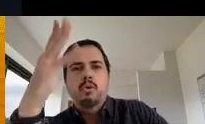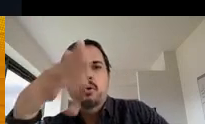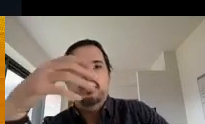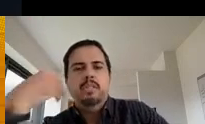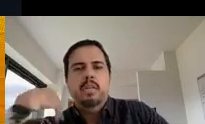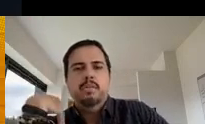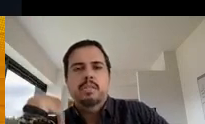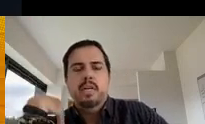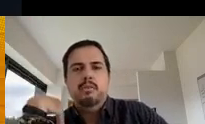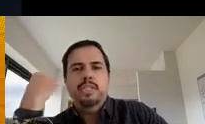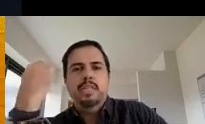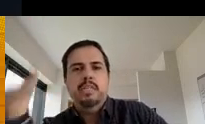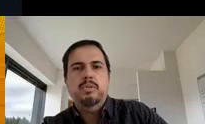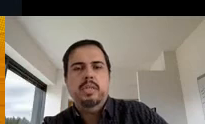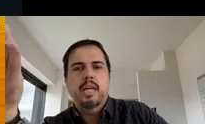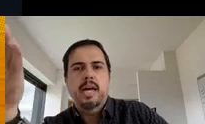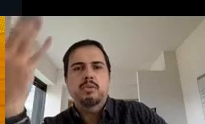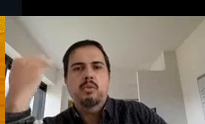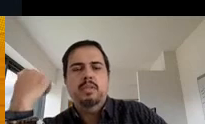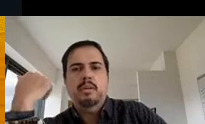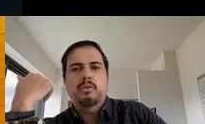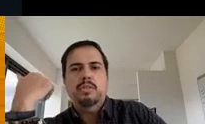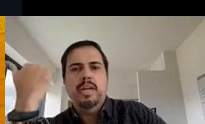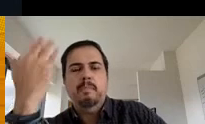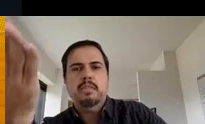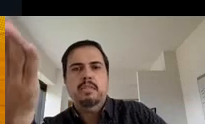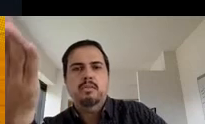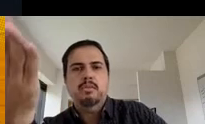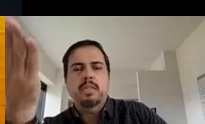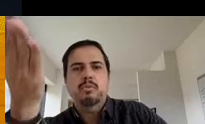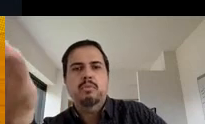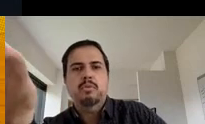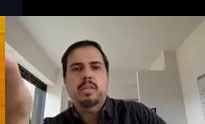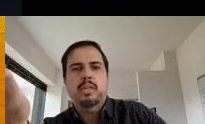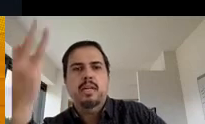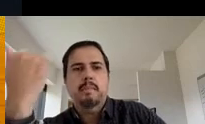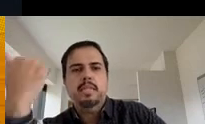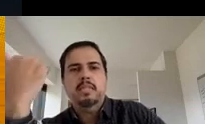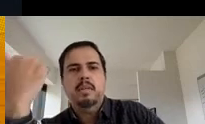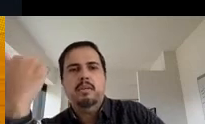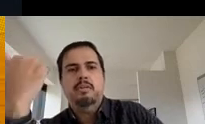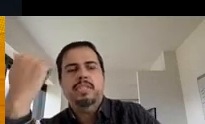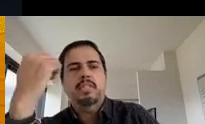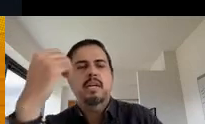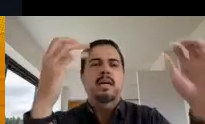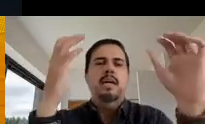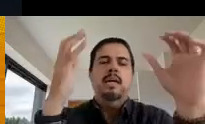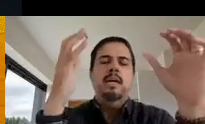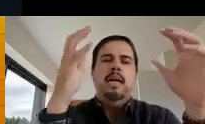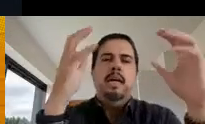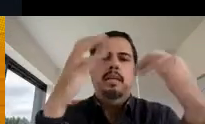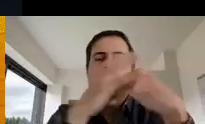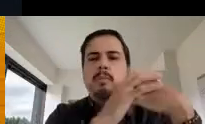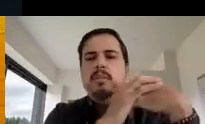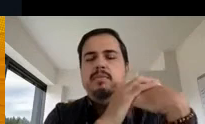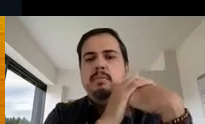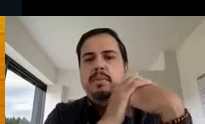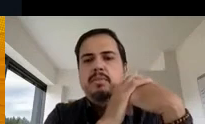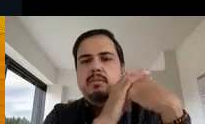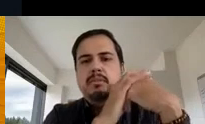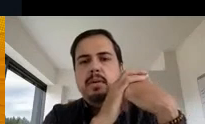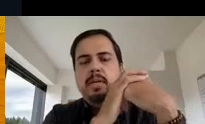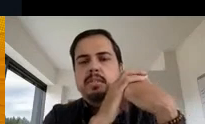né? Hoje, em termos de tecnologia e sociedade, como a tecnologia rebate na sociedade, como a sociedade rebate na tecnologia,